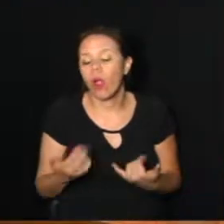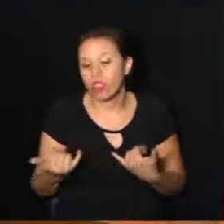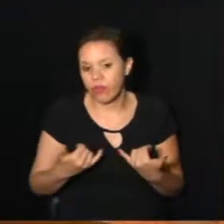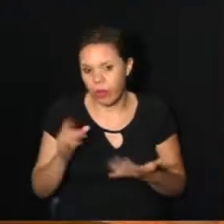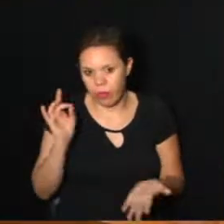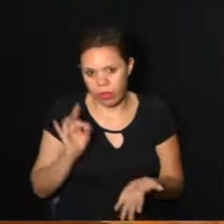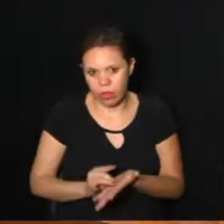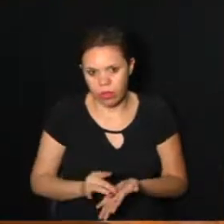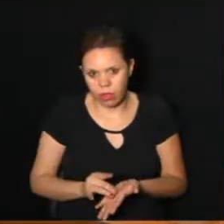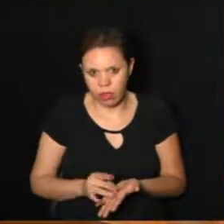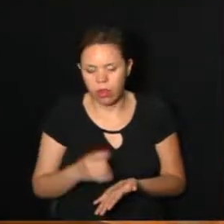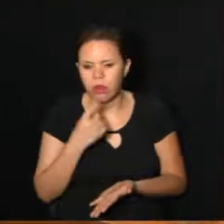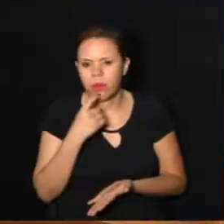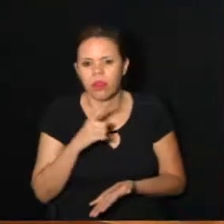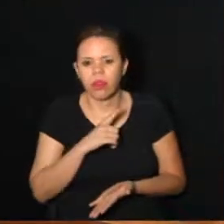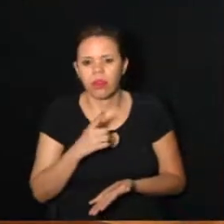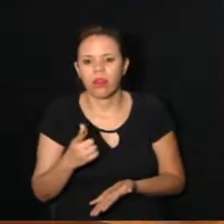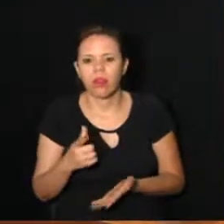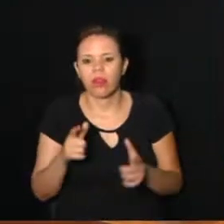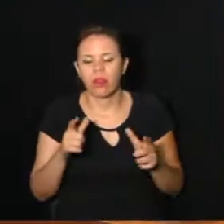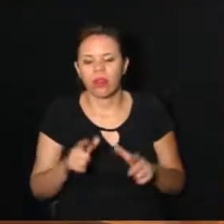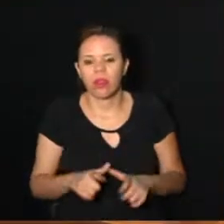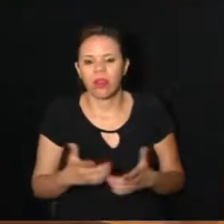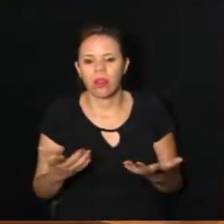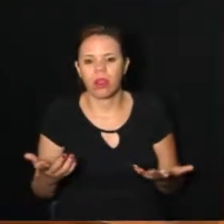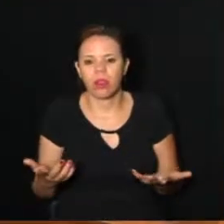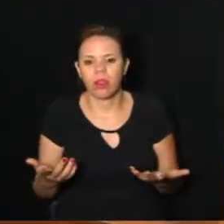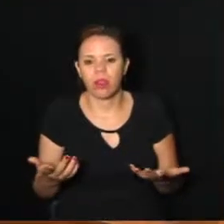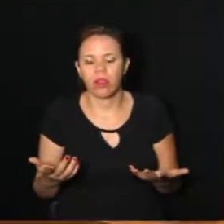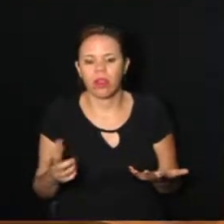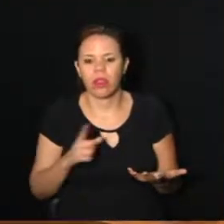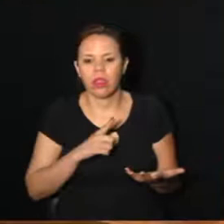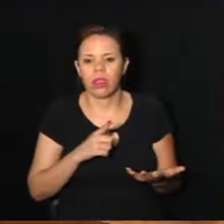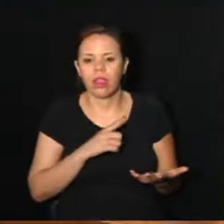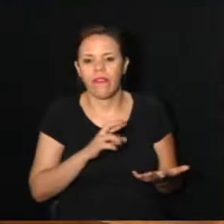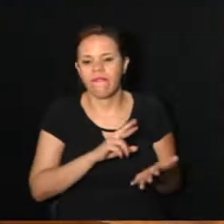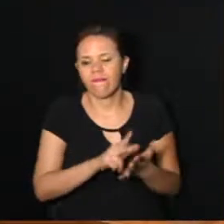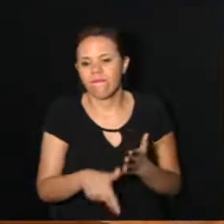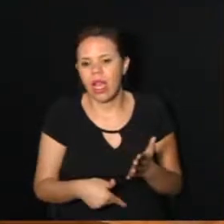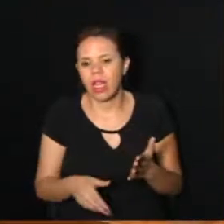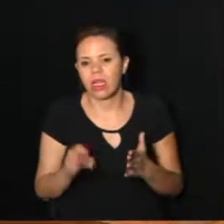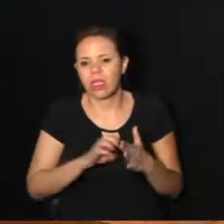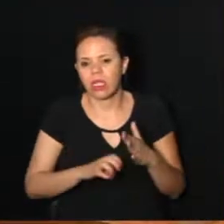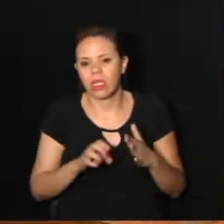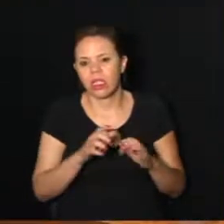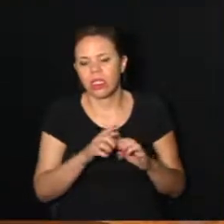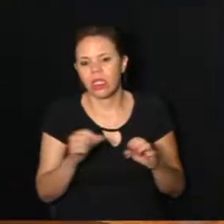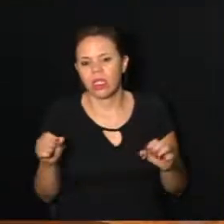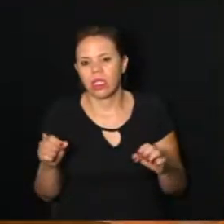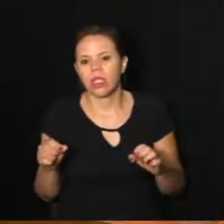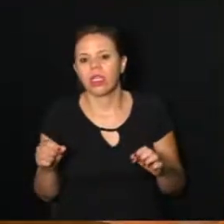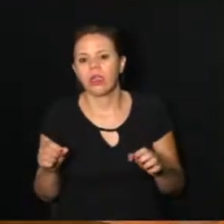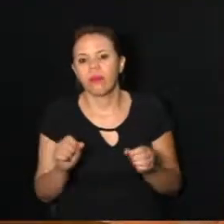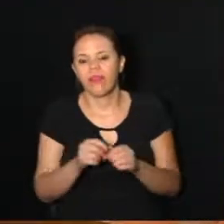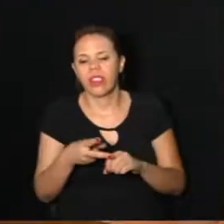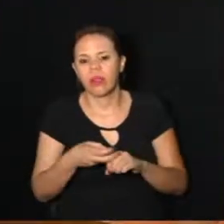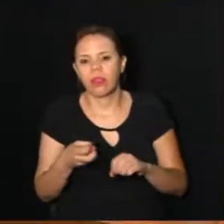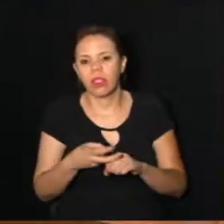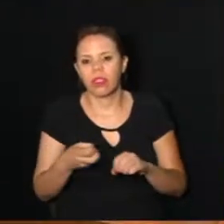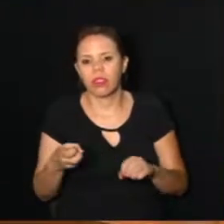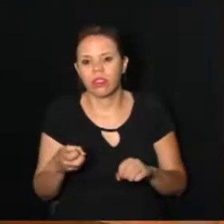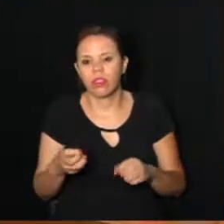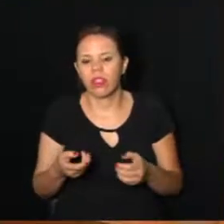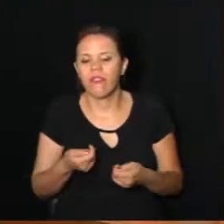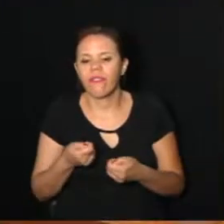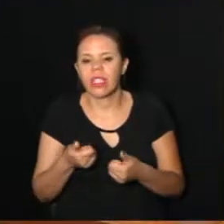informatizada. Campinas é um celeiro de startups. Nós precisamos usar essa molecada para fazer aplicativos que